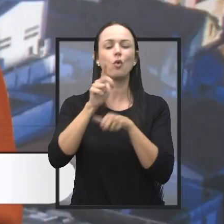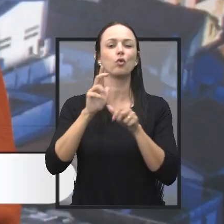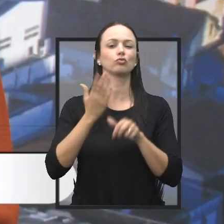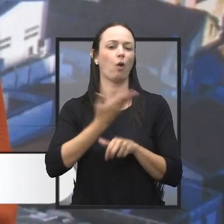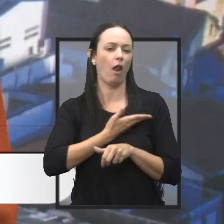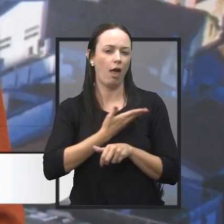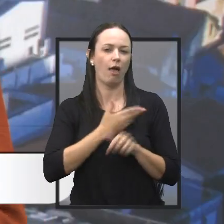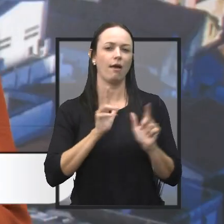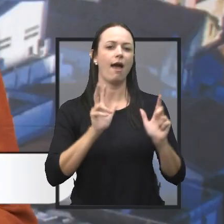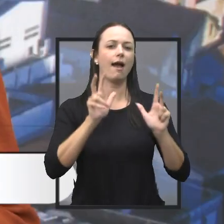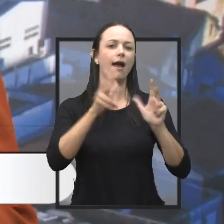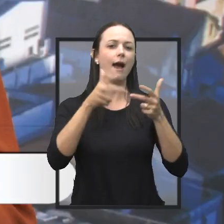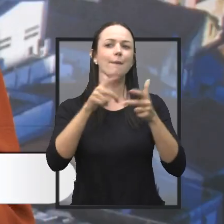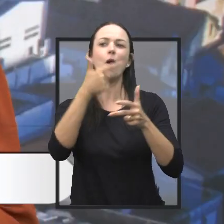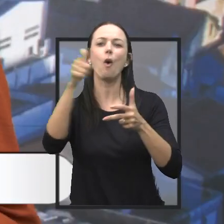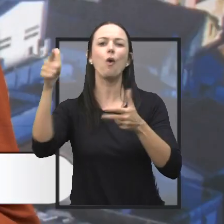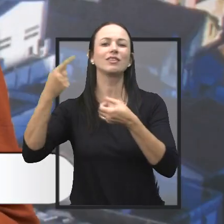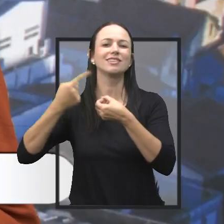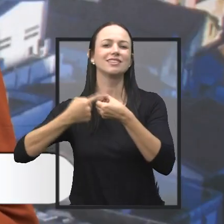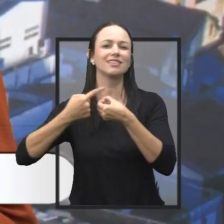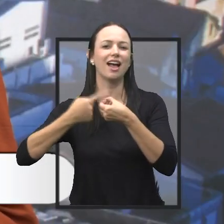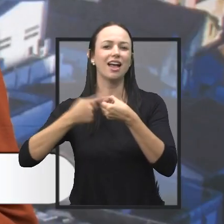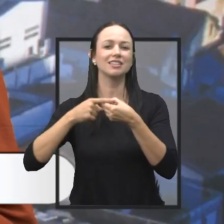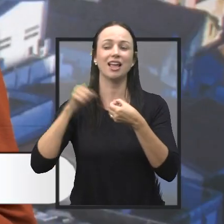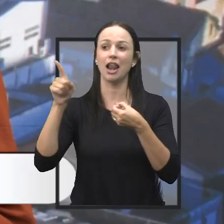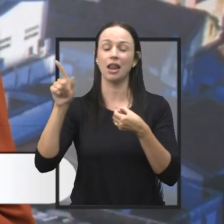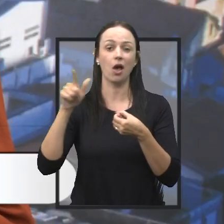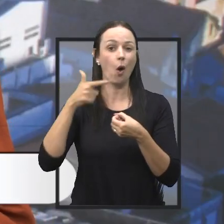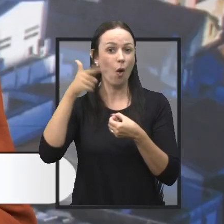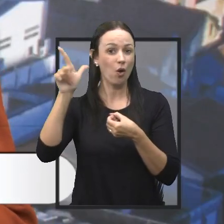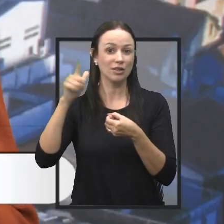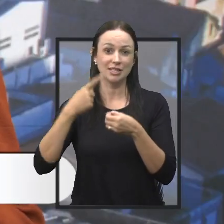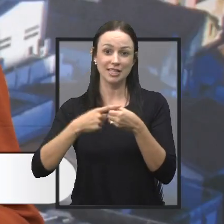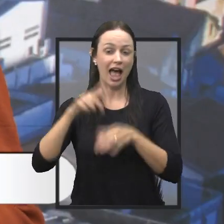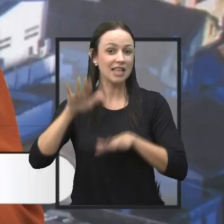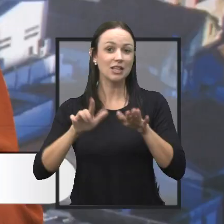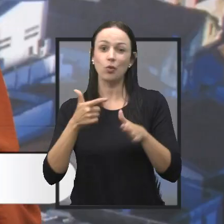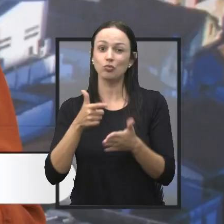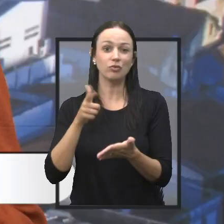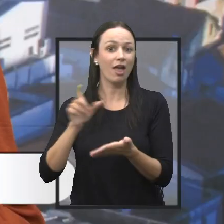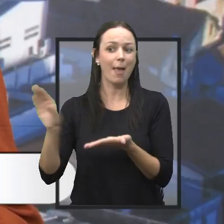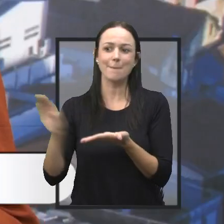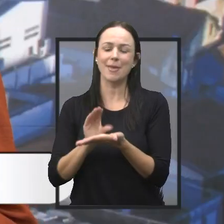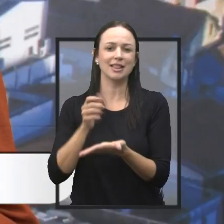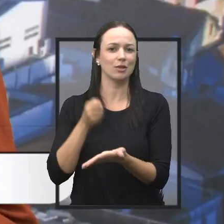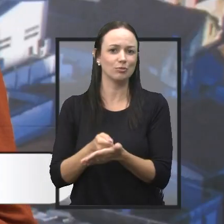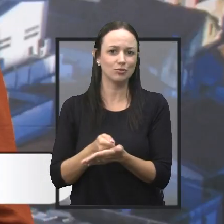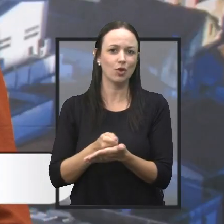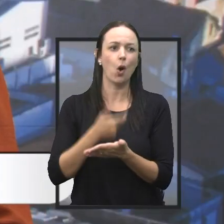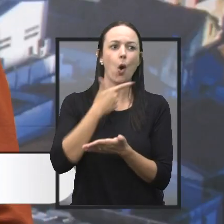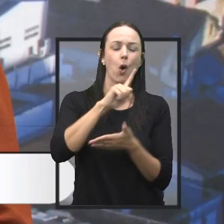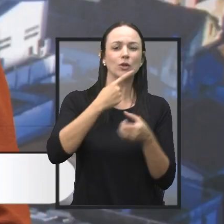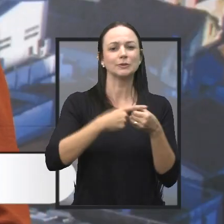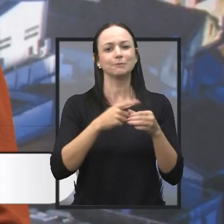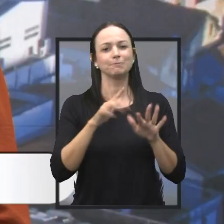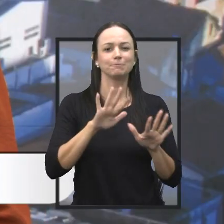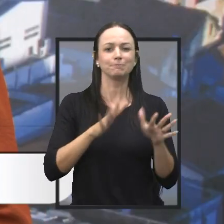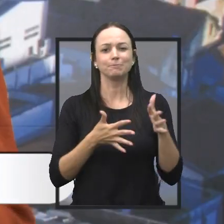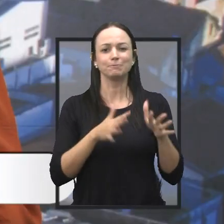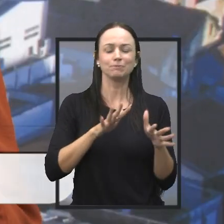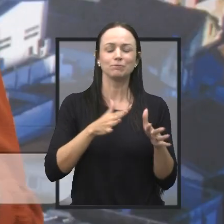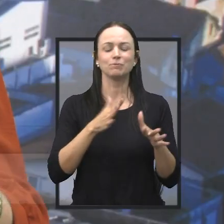região e muitas cidades nem têm as emendas impositivas, outras ainda muito tímidas com isso,